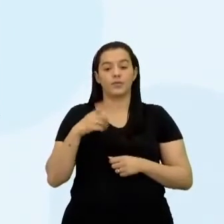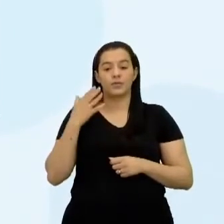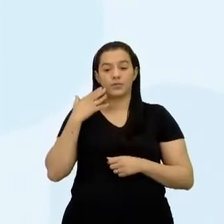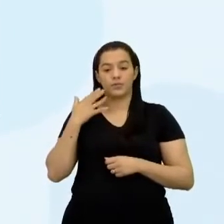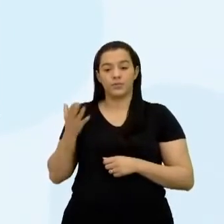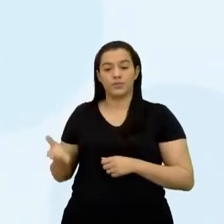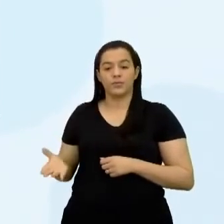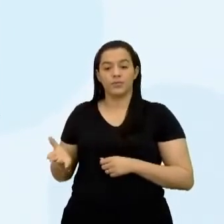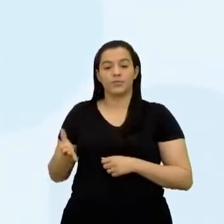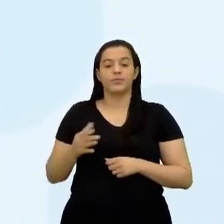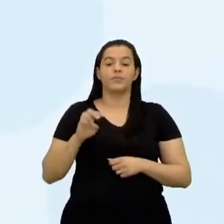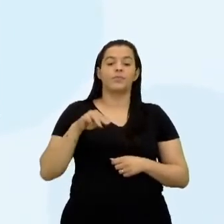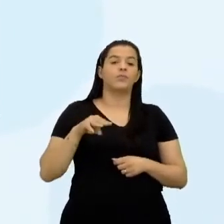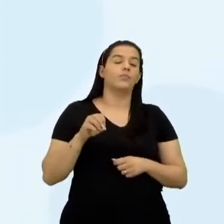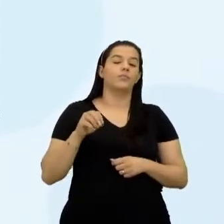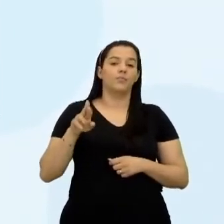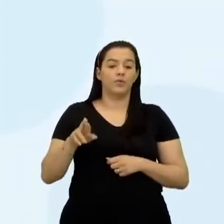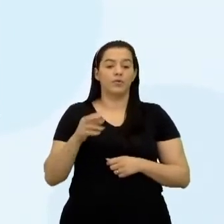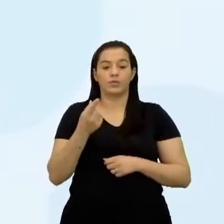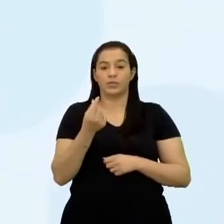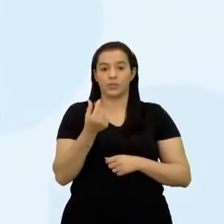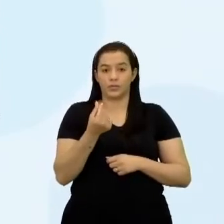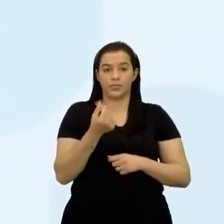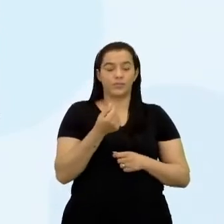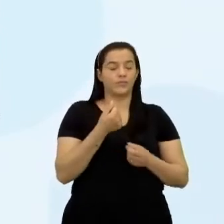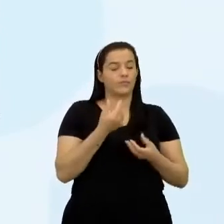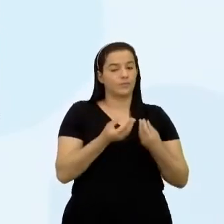provedor-mor, que cuidava das finanças.